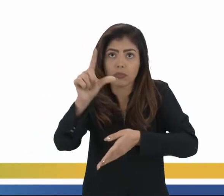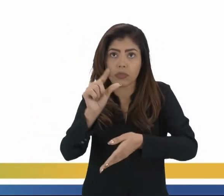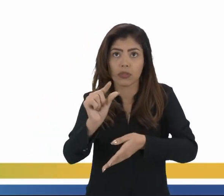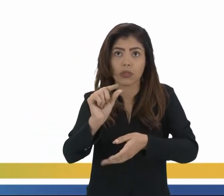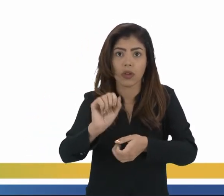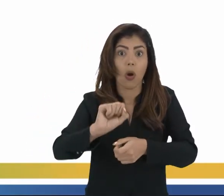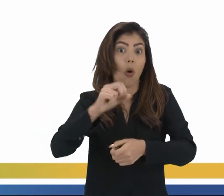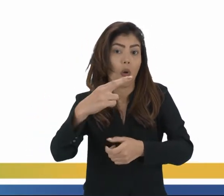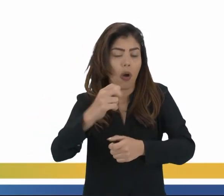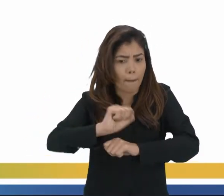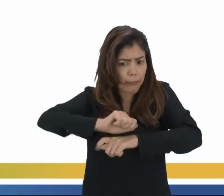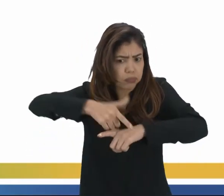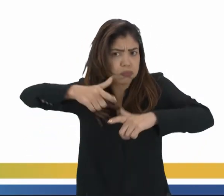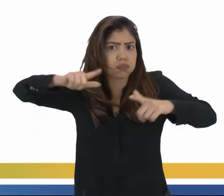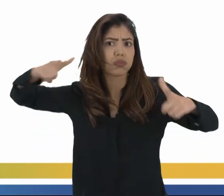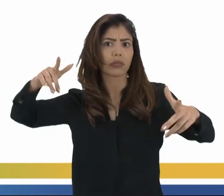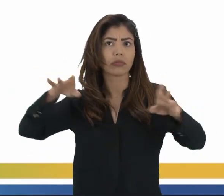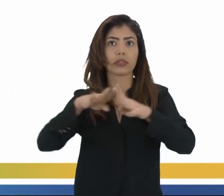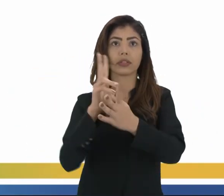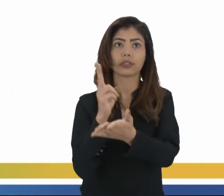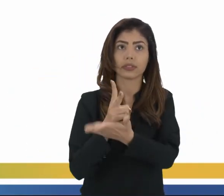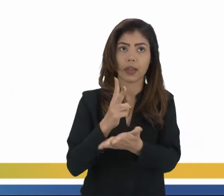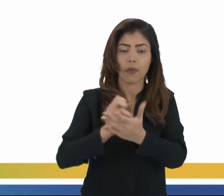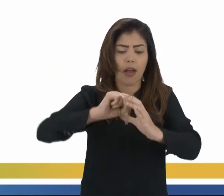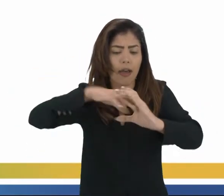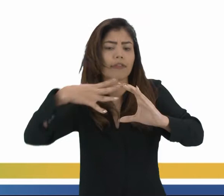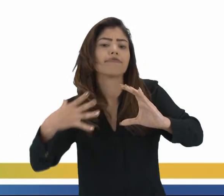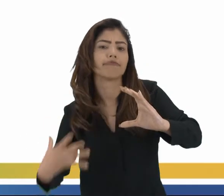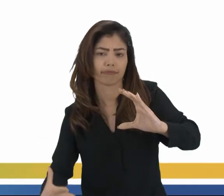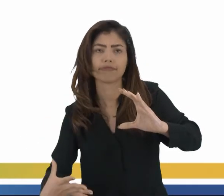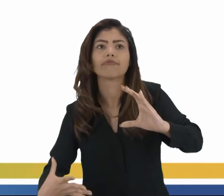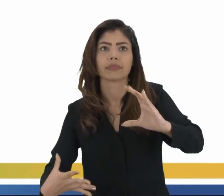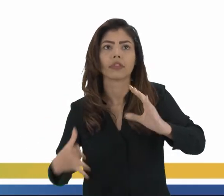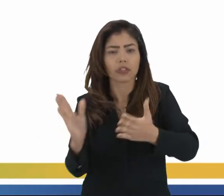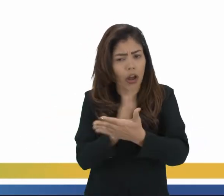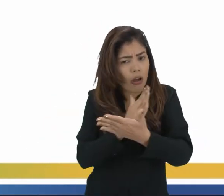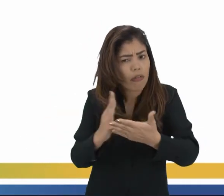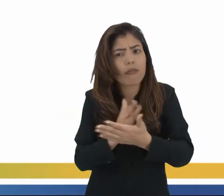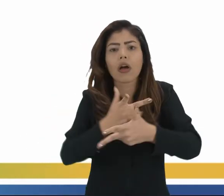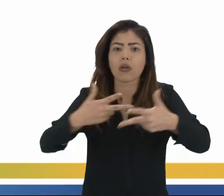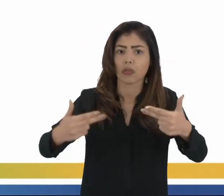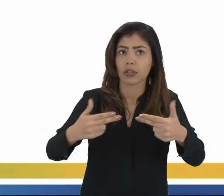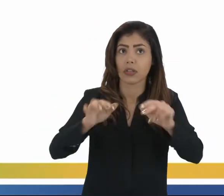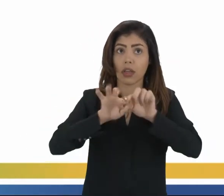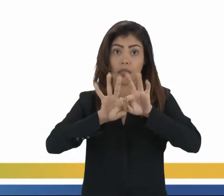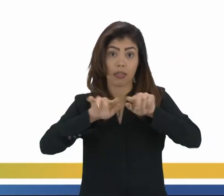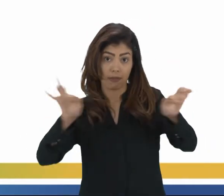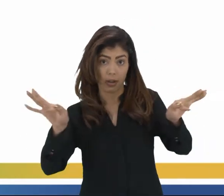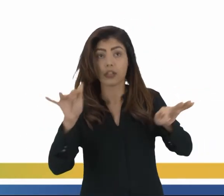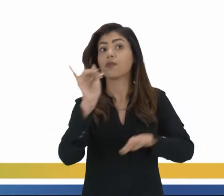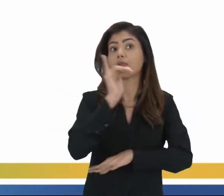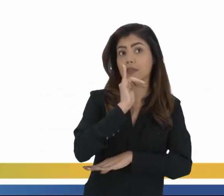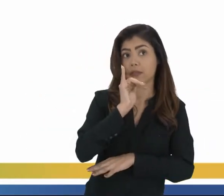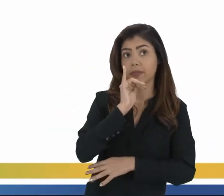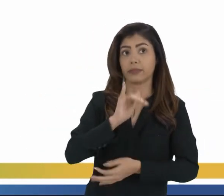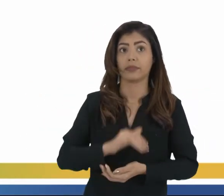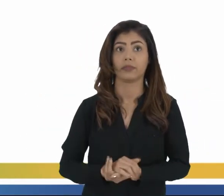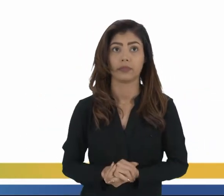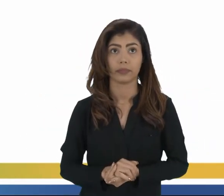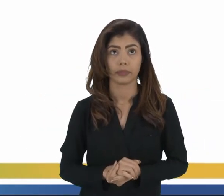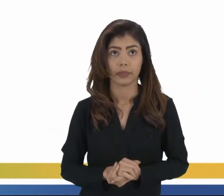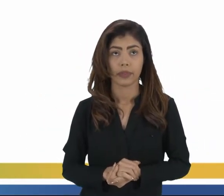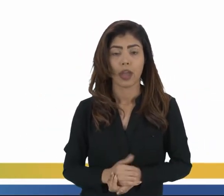diminui de maneira exagerada uma característica de uma coisa em uma oração. Por exemplo,